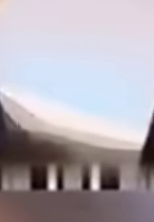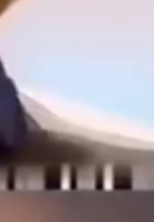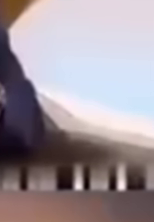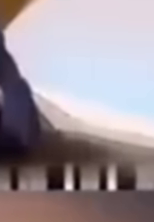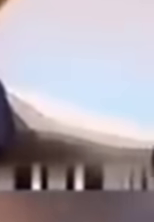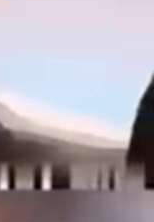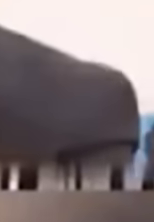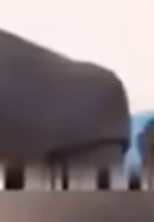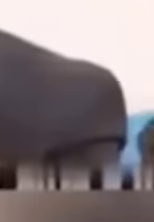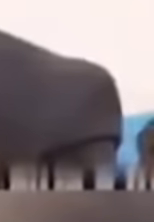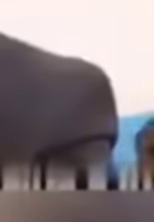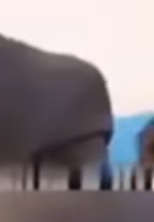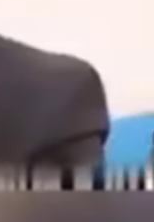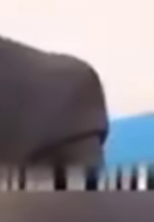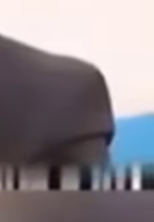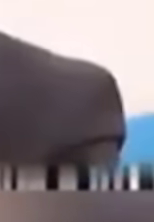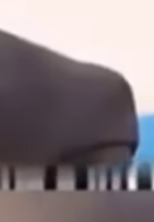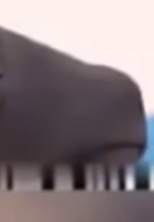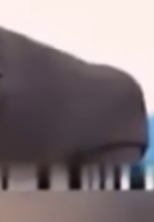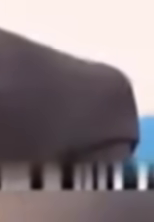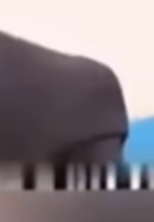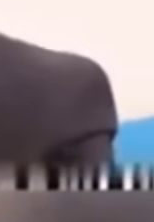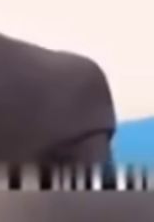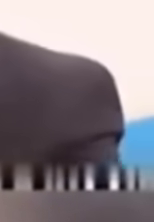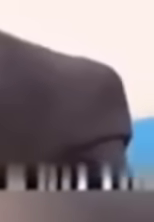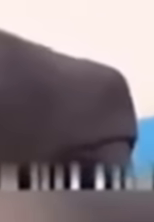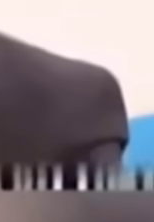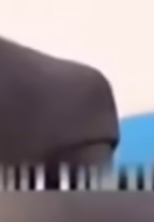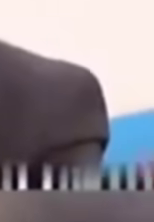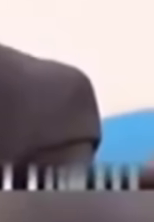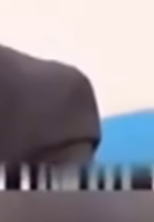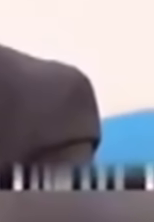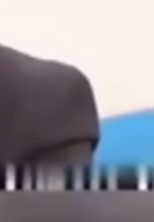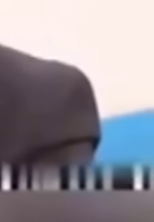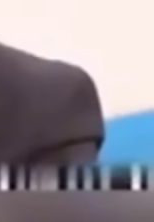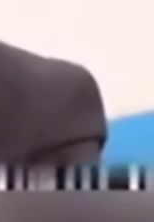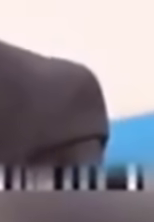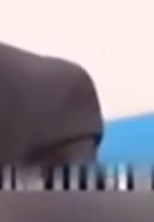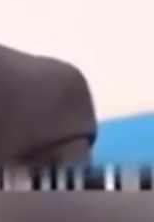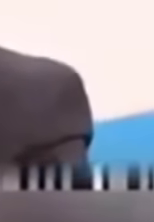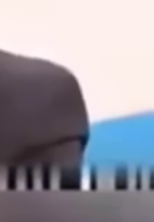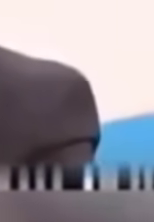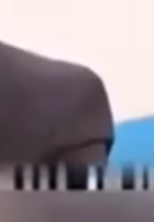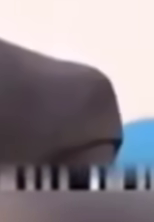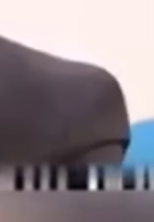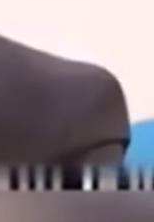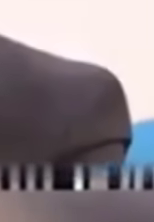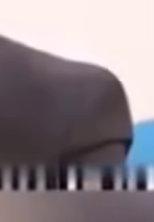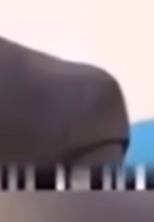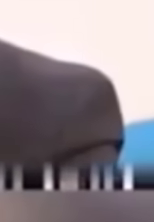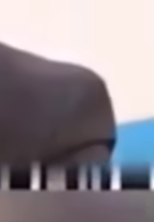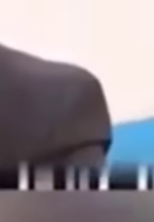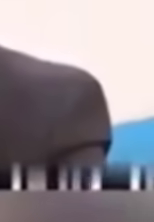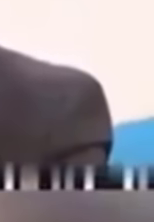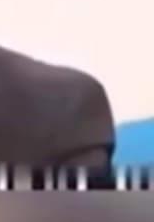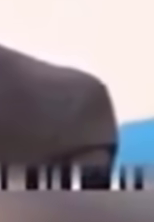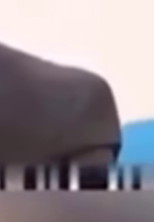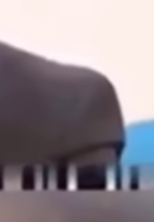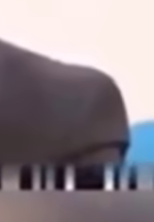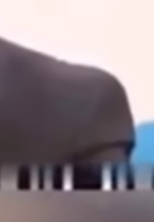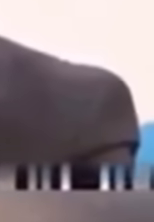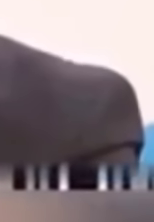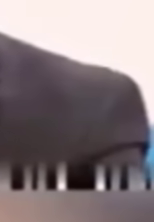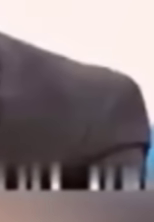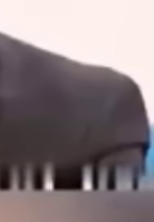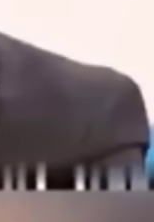pautam as nossas investigações. No governo Bolsonaro, muito se falou do interesse do então presidente em aparelhar a Polícia Federal, em ter em